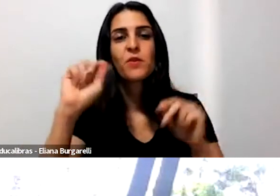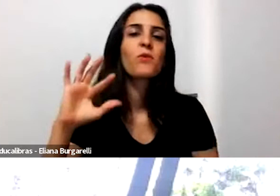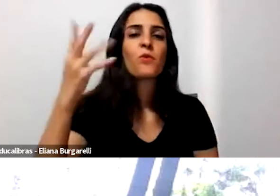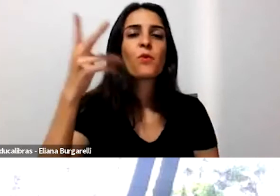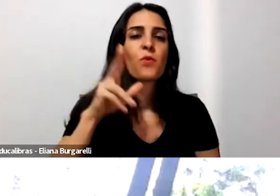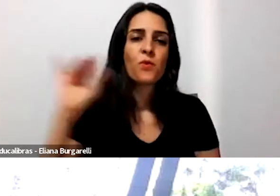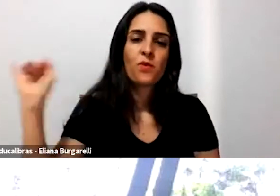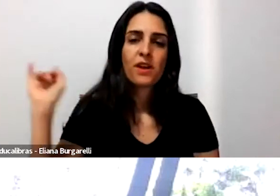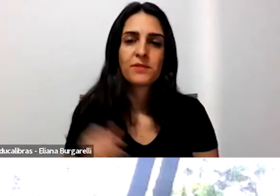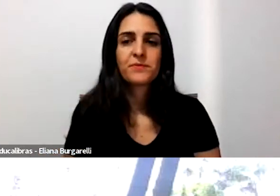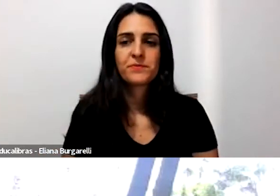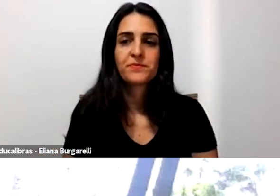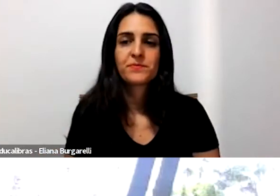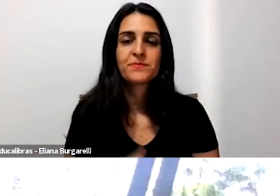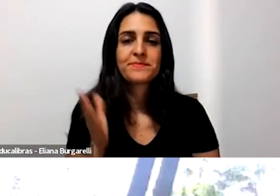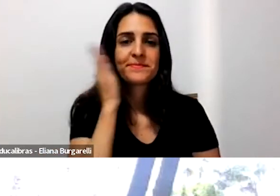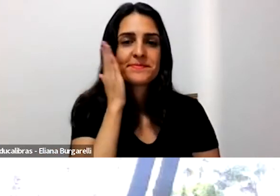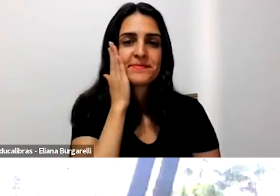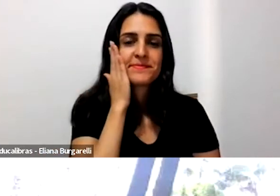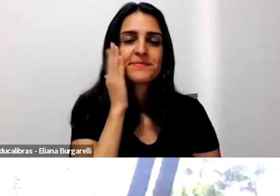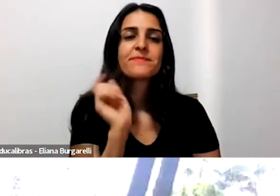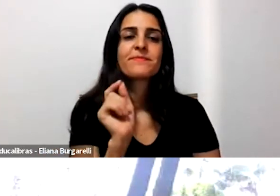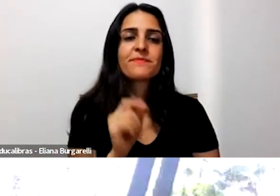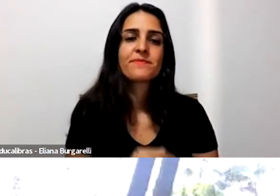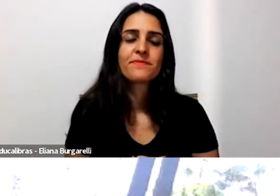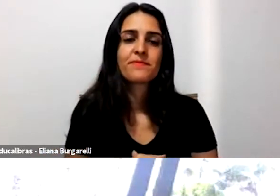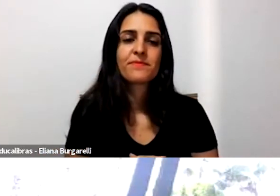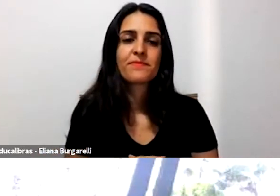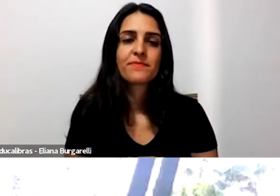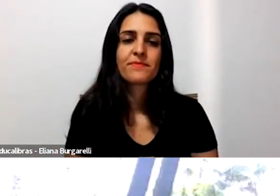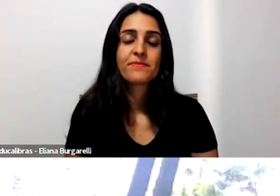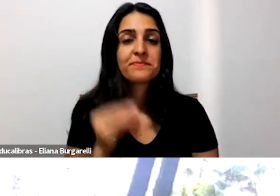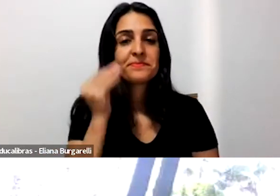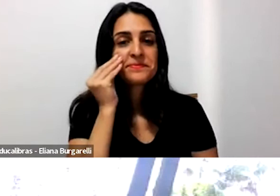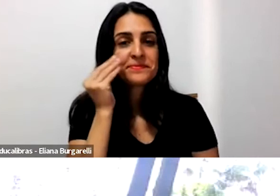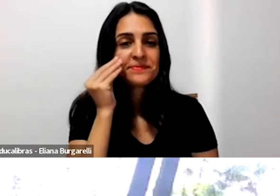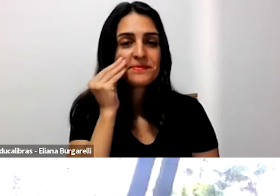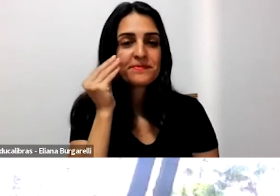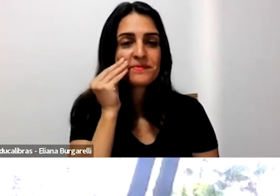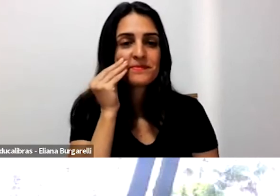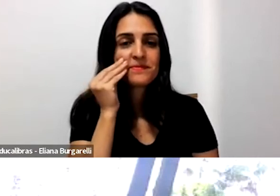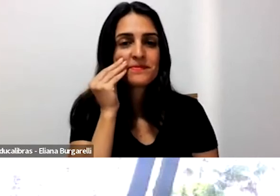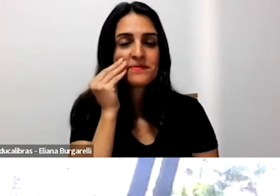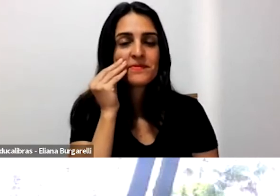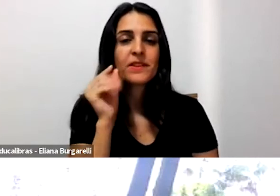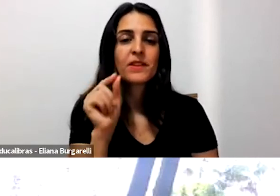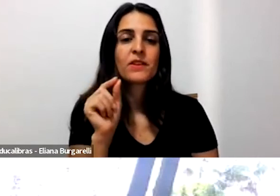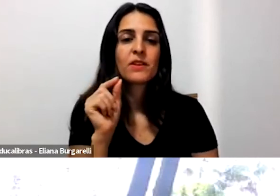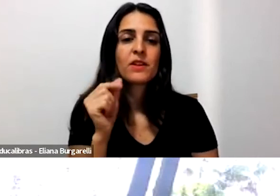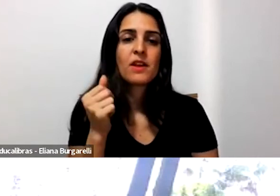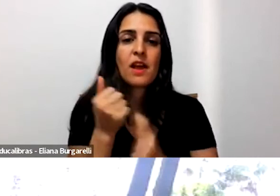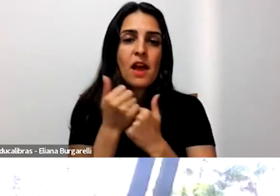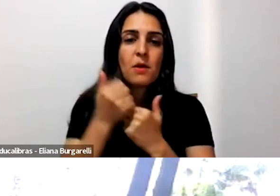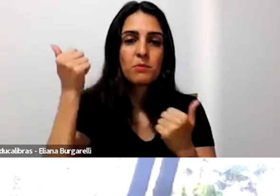também internacional que estamos se vendo. A gente sabe que vocês vão ter uma eleição em breve, aí na França